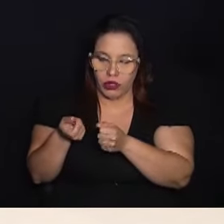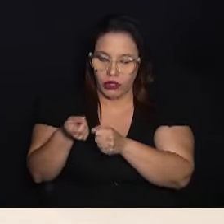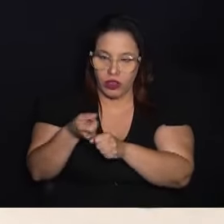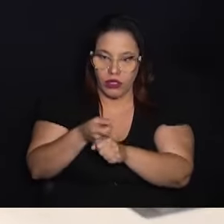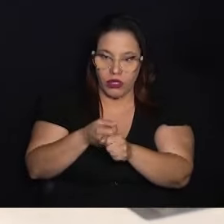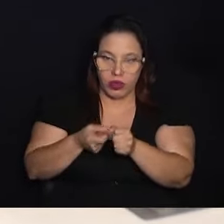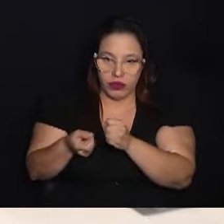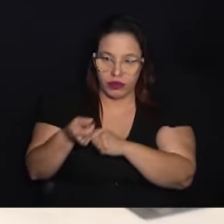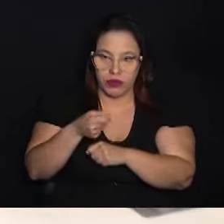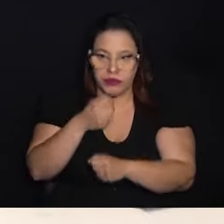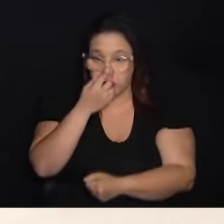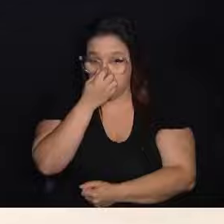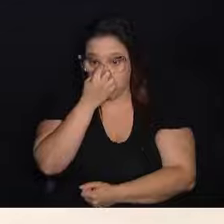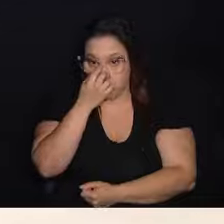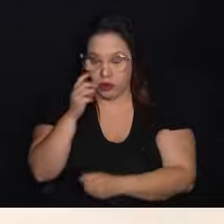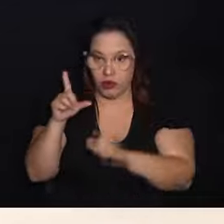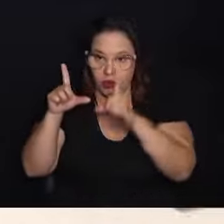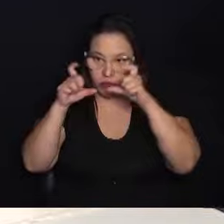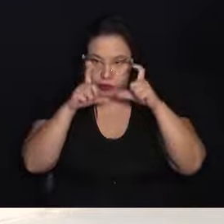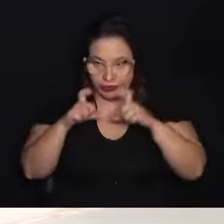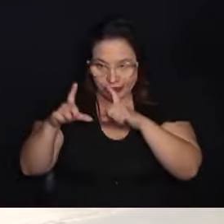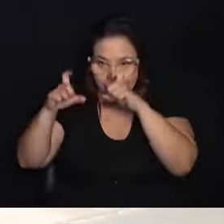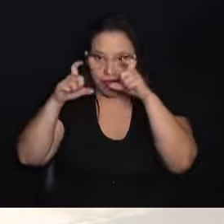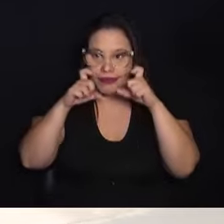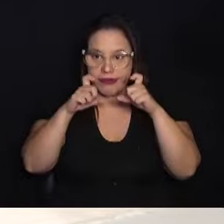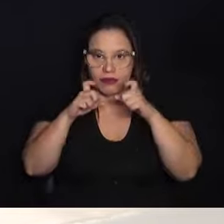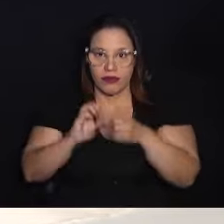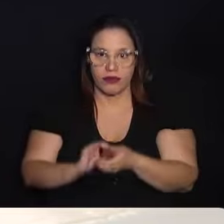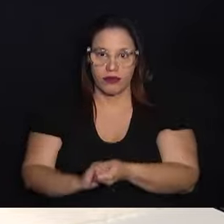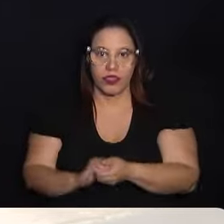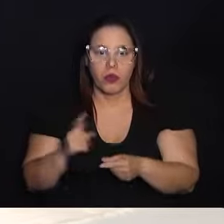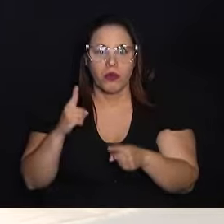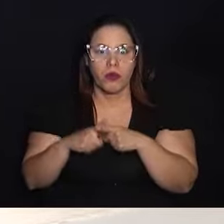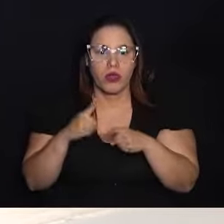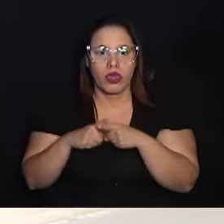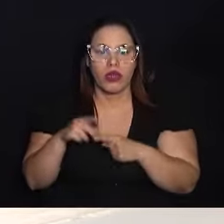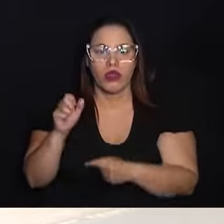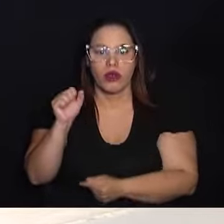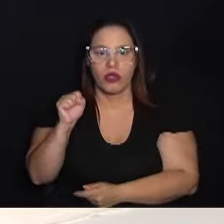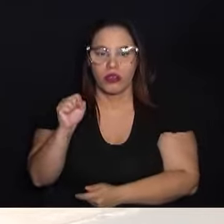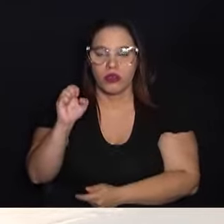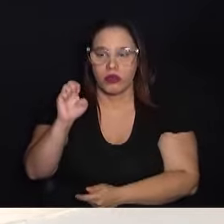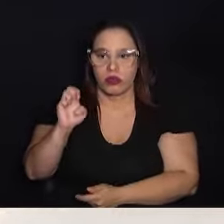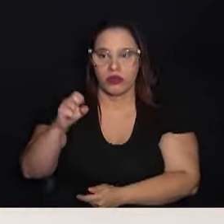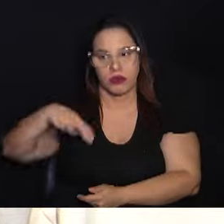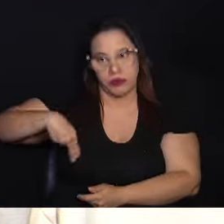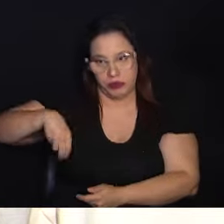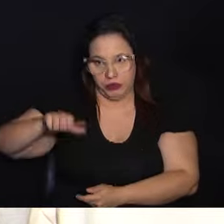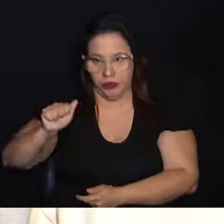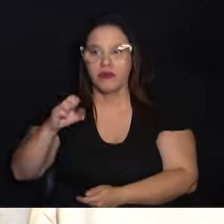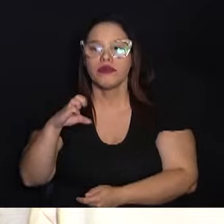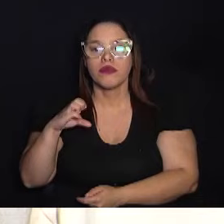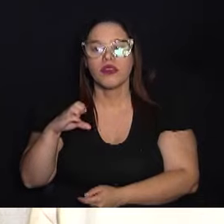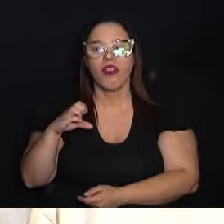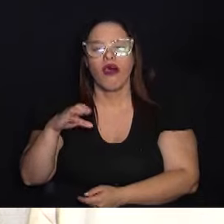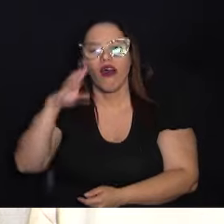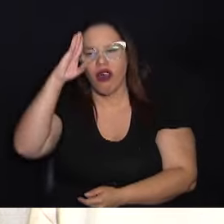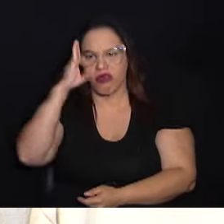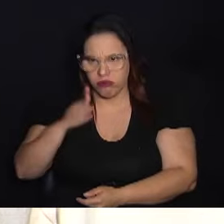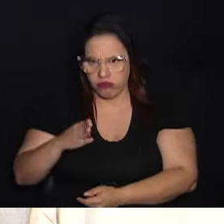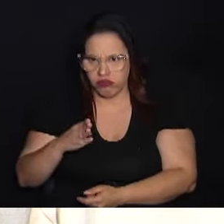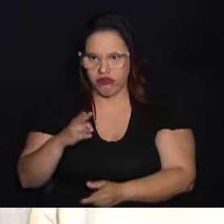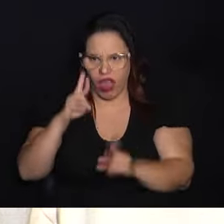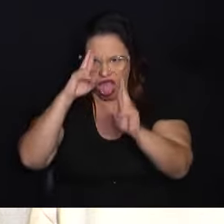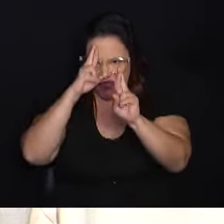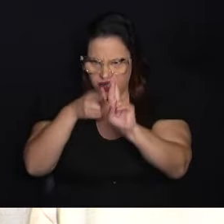A atual aluna do curso de costureira já se formou em design gráfico e em fotografia na instituição de Campinas. Porque o Senac é uma instituição